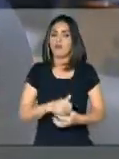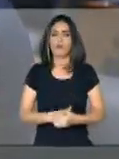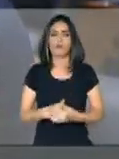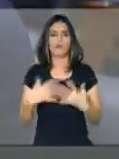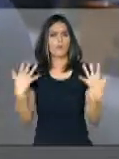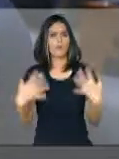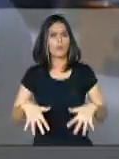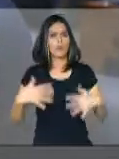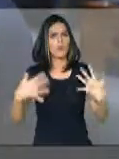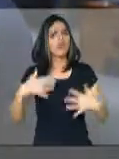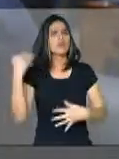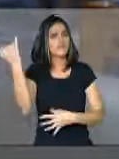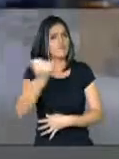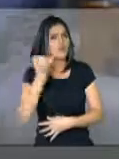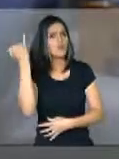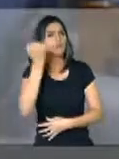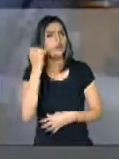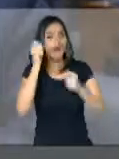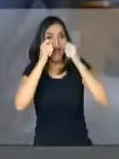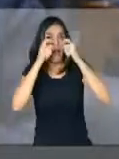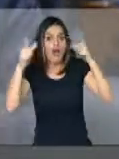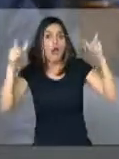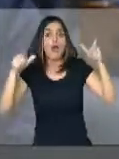muito importante se ater a isso e mostrar que